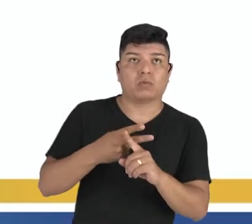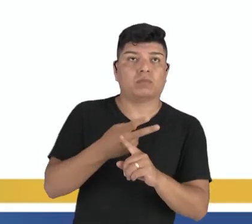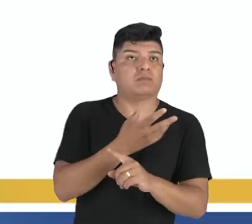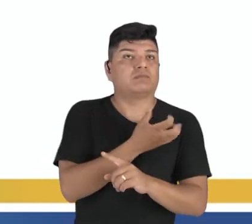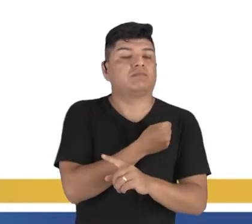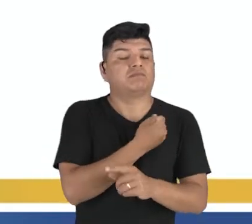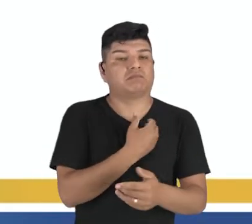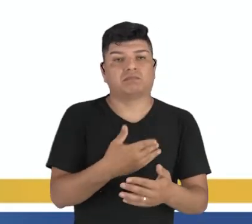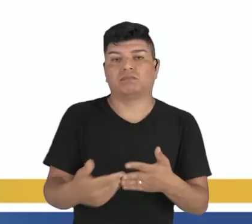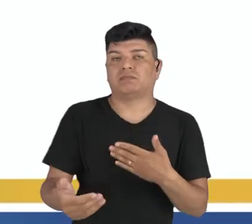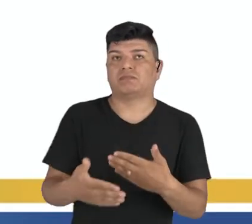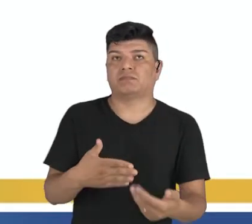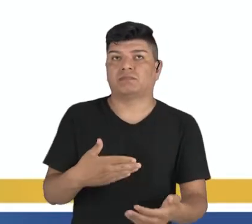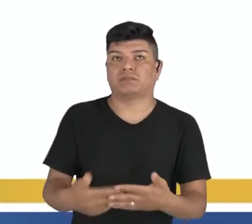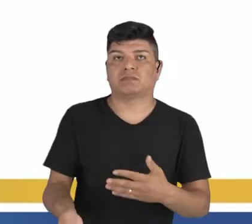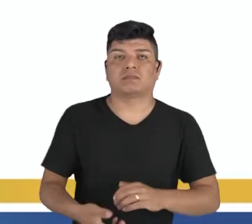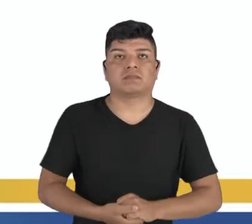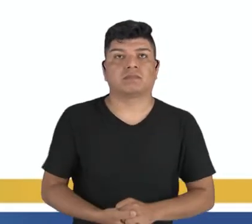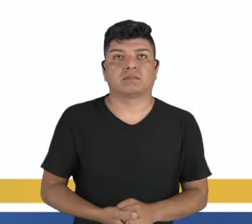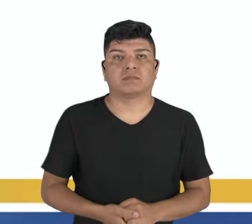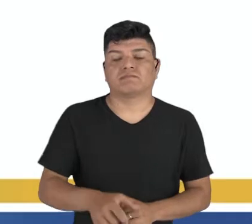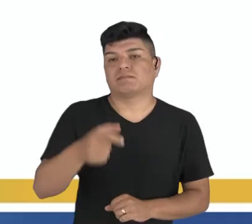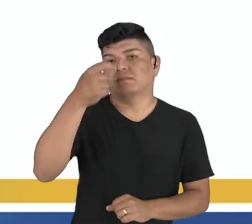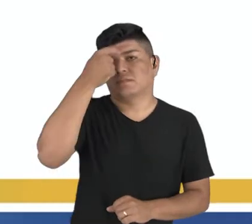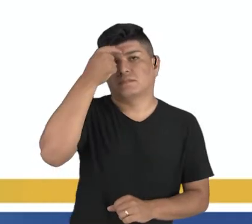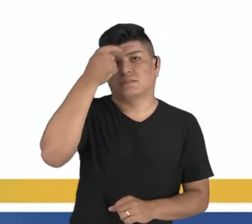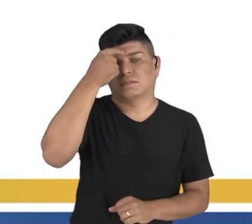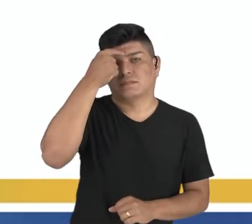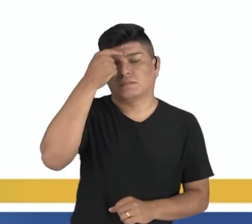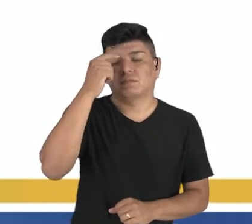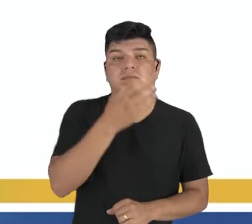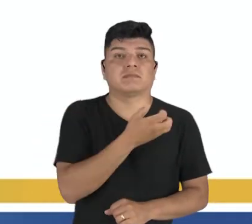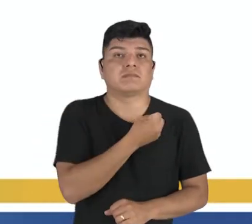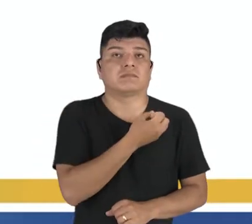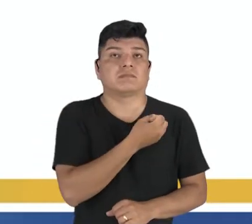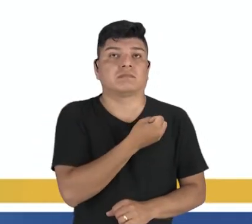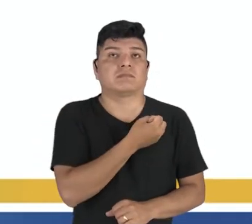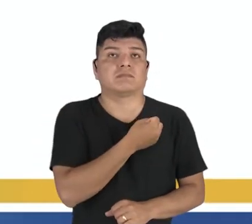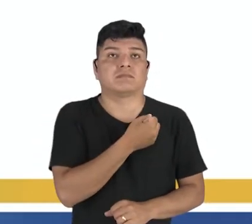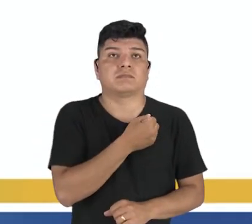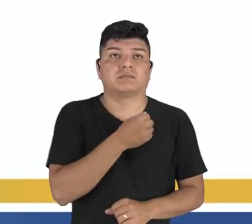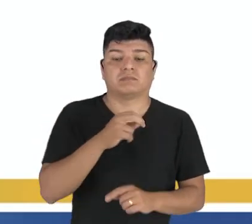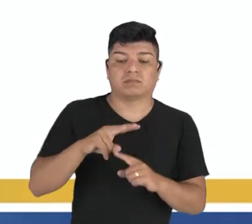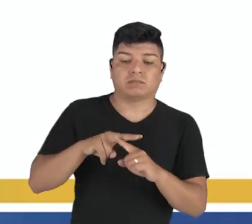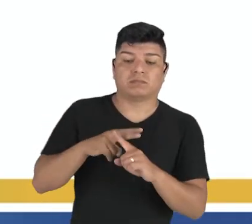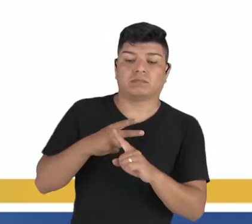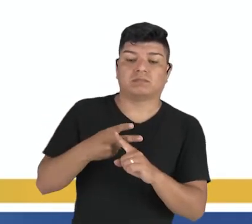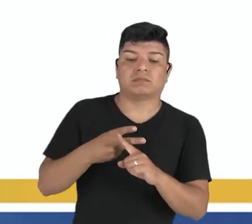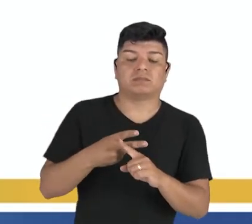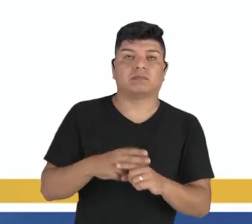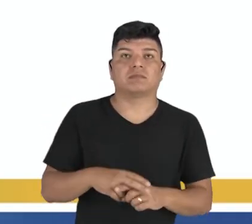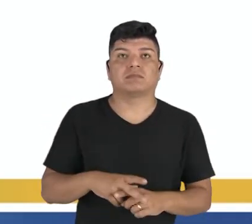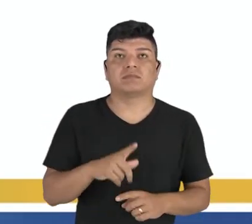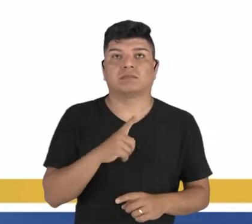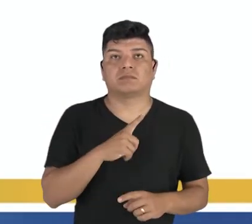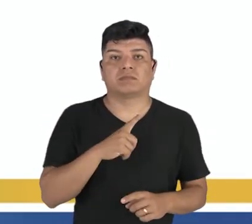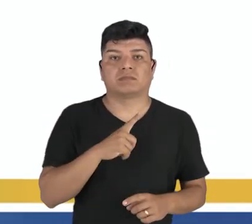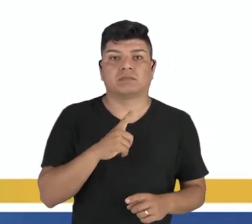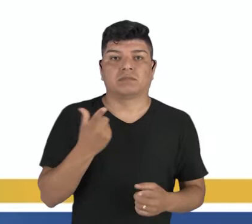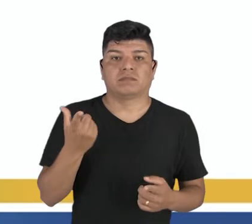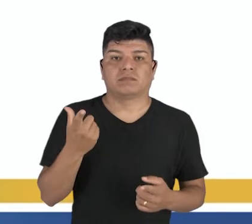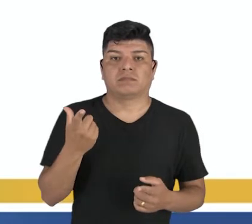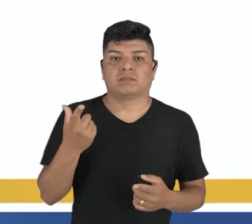número qualquer. E aí vocês vão pensar em um número que seja dobrado. Então existe uma